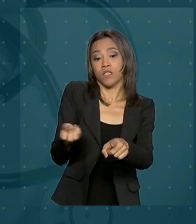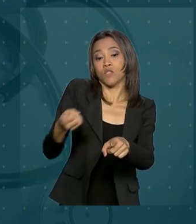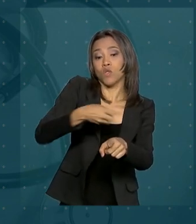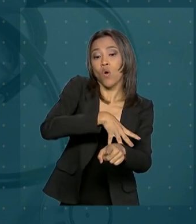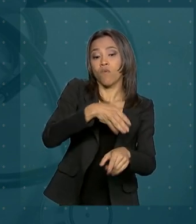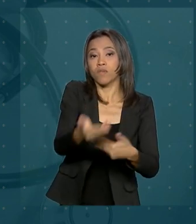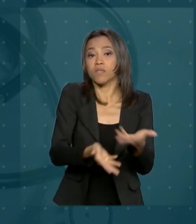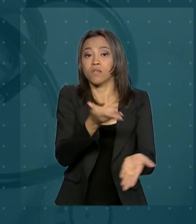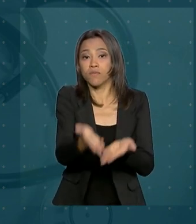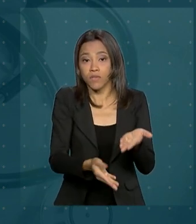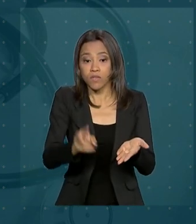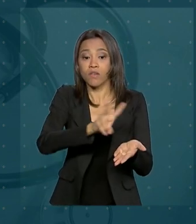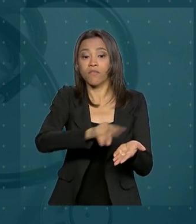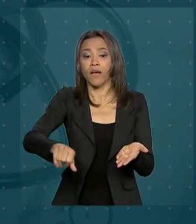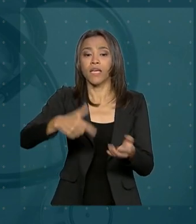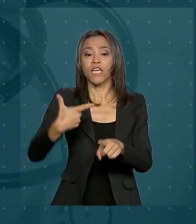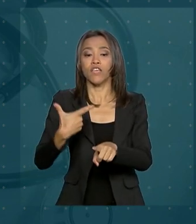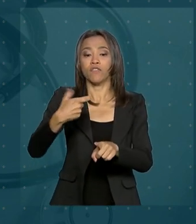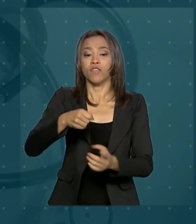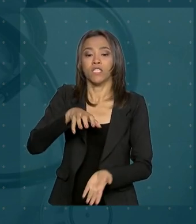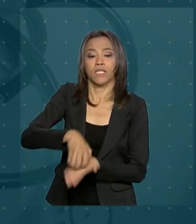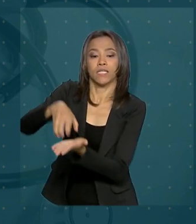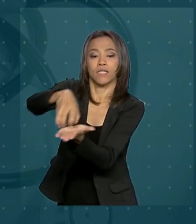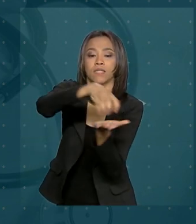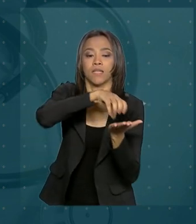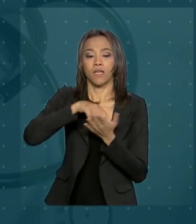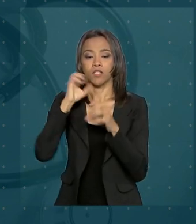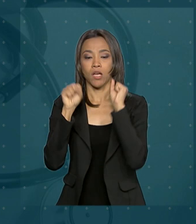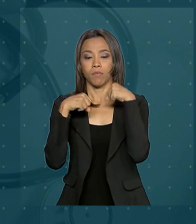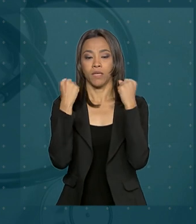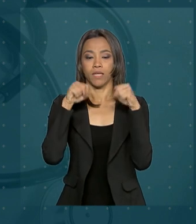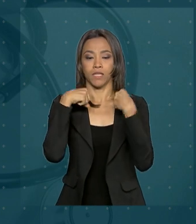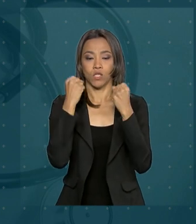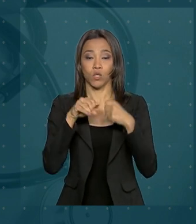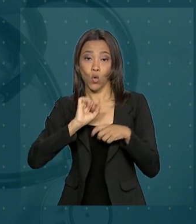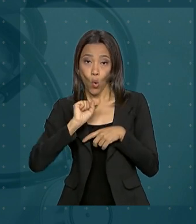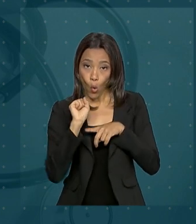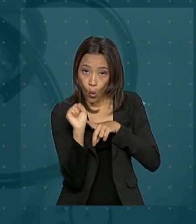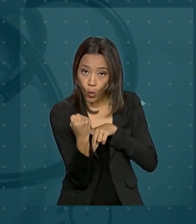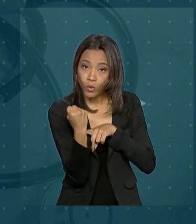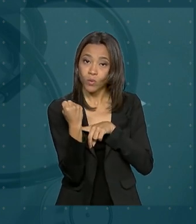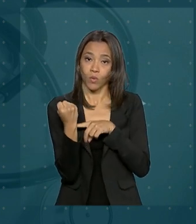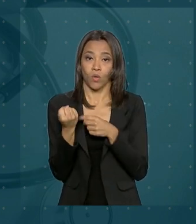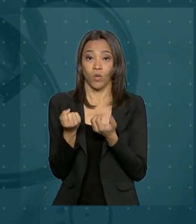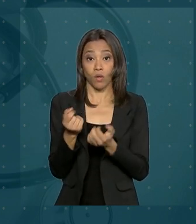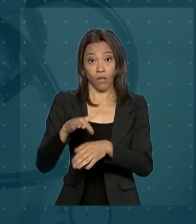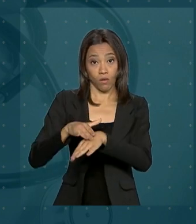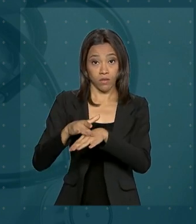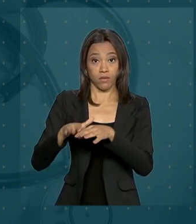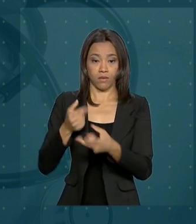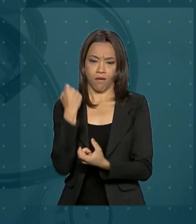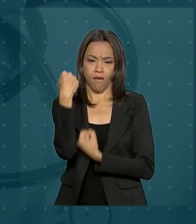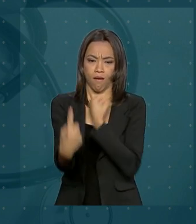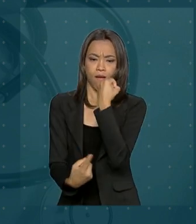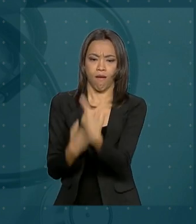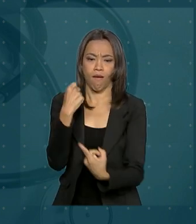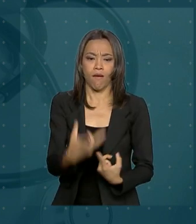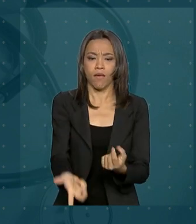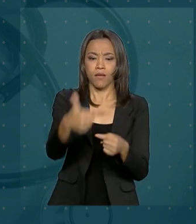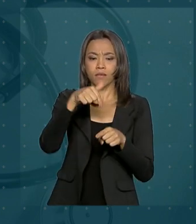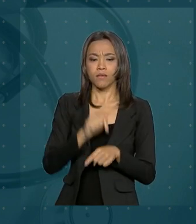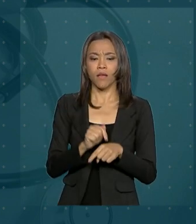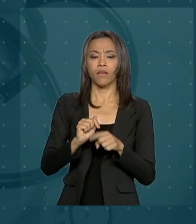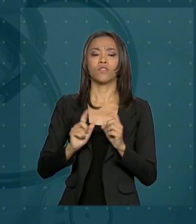vão funcionar em 20 centros de reabilitação, 8 especializados em doenças raras, 7 oficinas ortopédicas